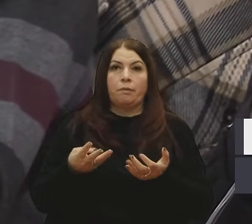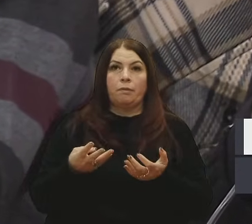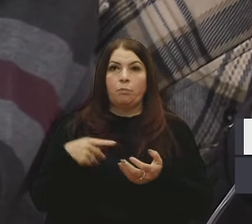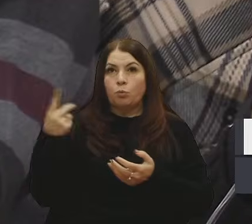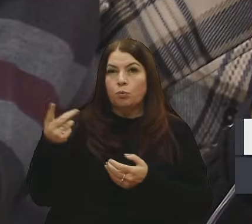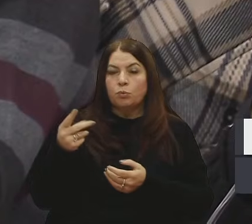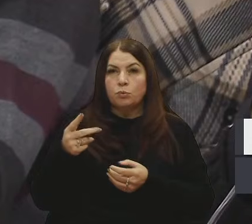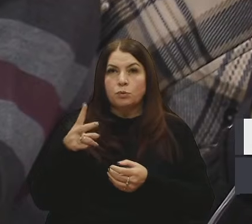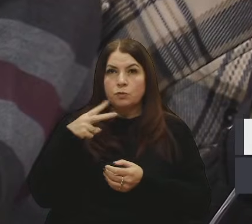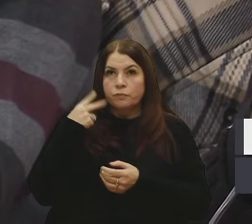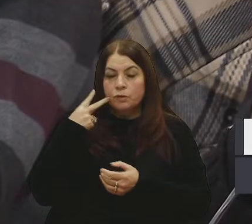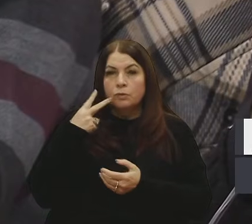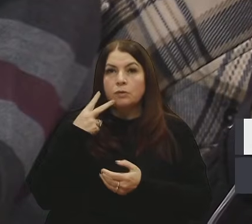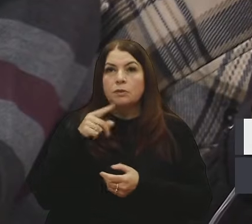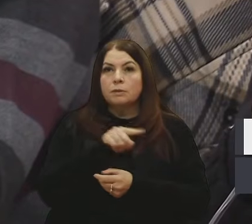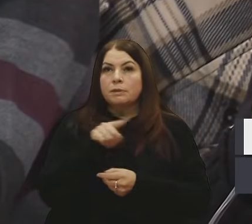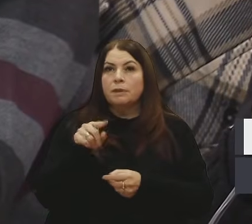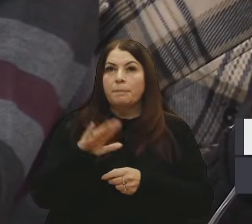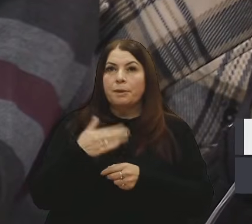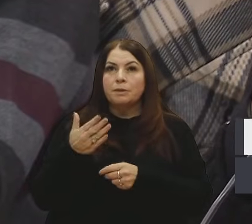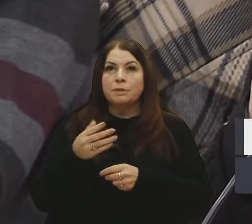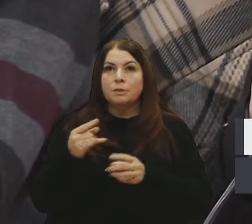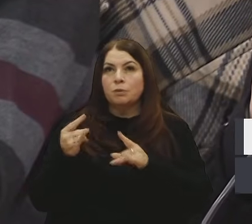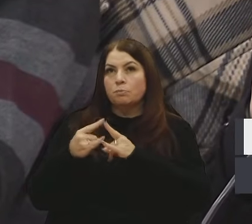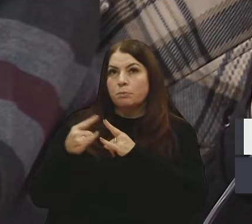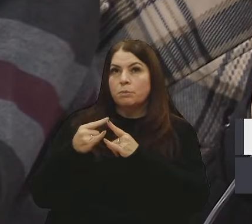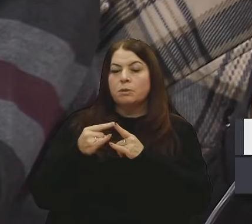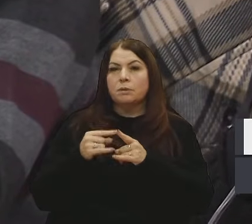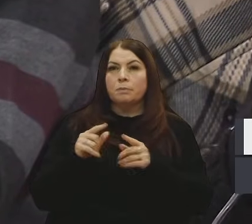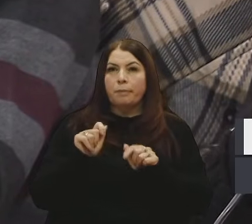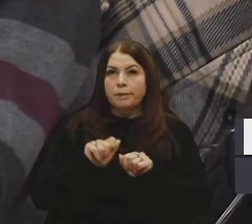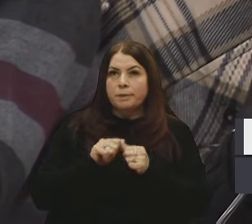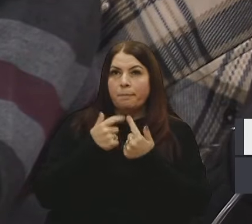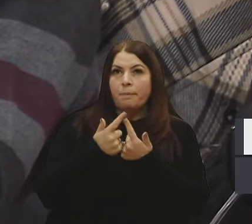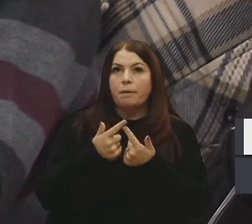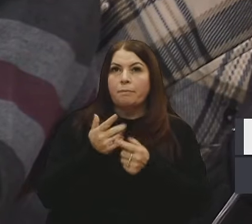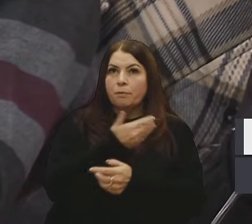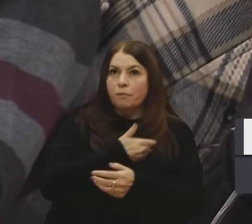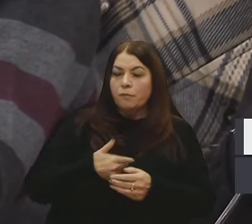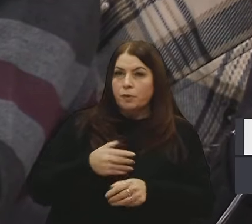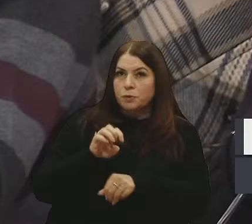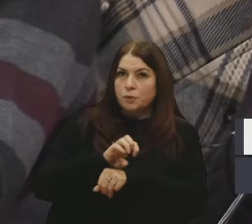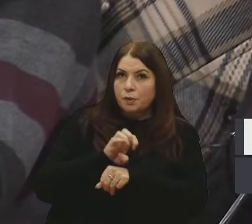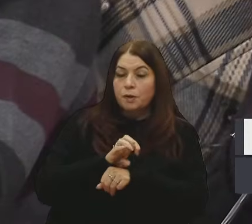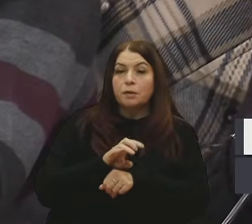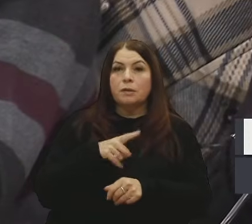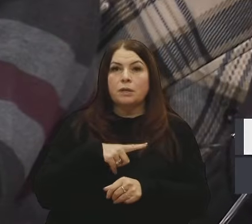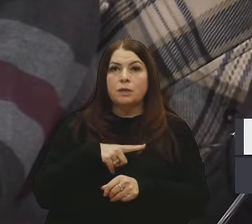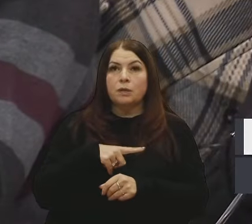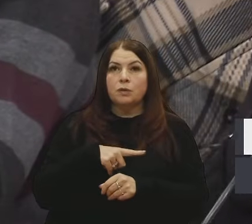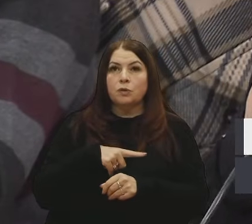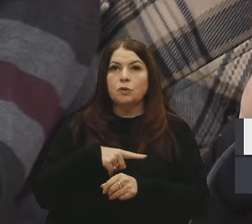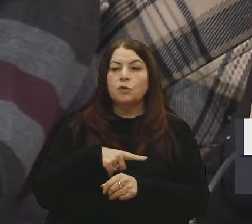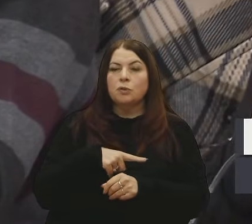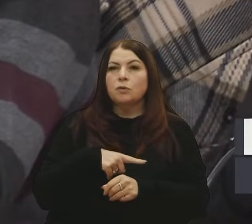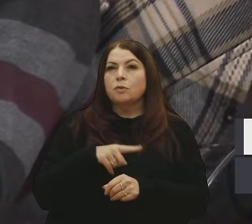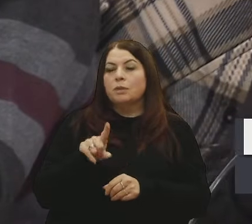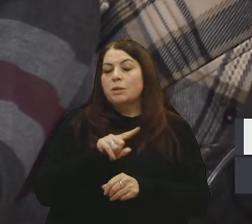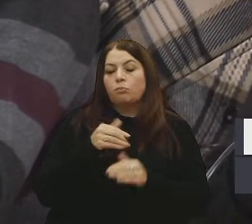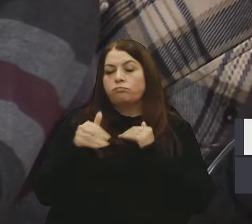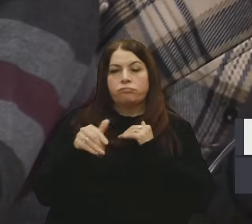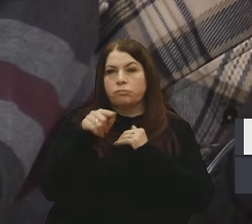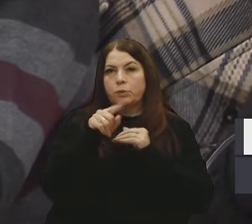outros parlamentares e para os demais órgãos, né, para a Assembleia Legislativa, para o Governo do Estado, que nós nos opusemos, né, a